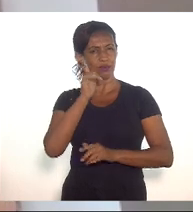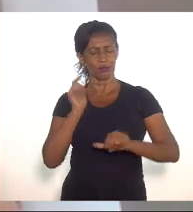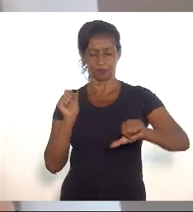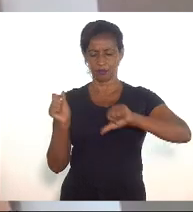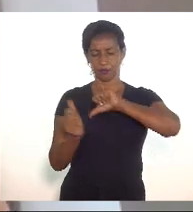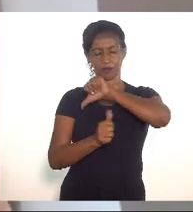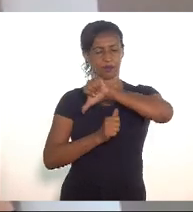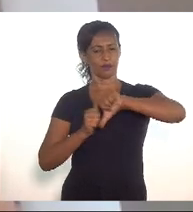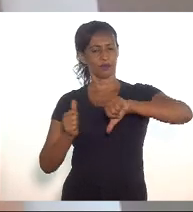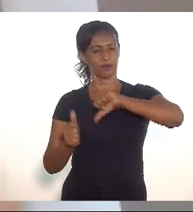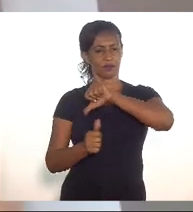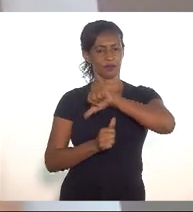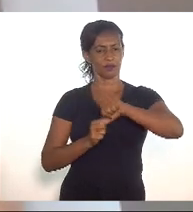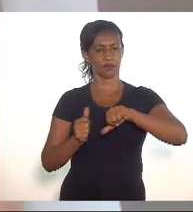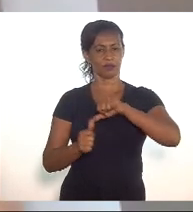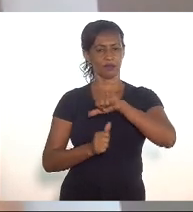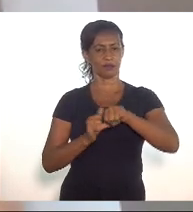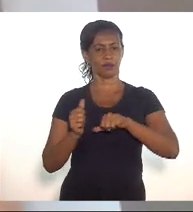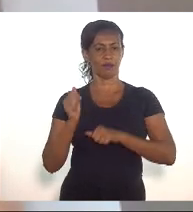transformar